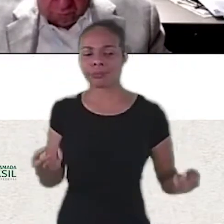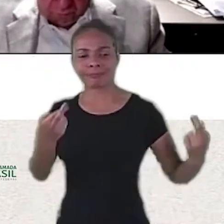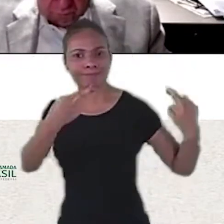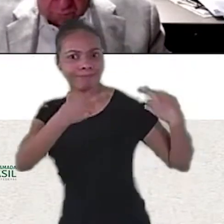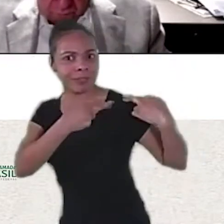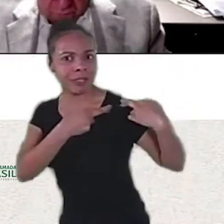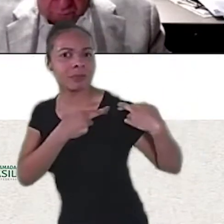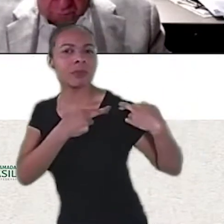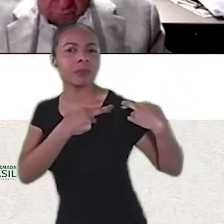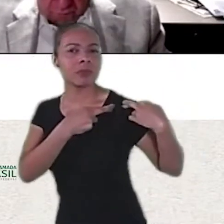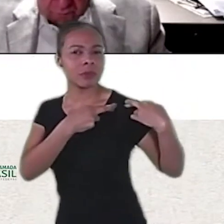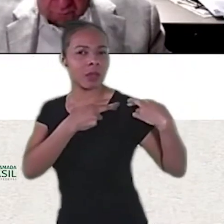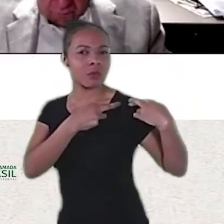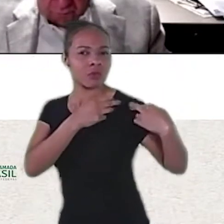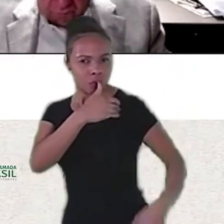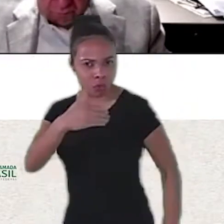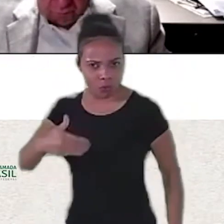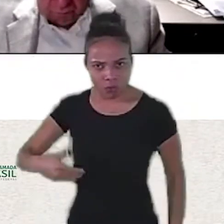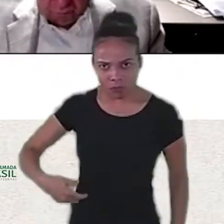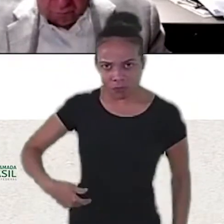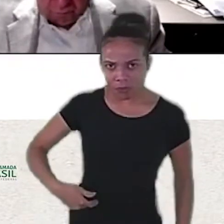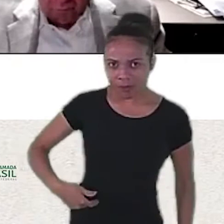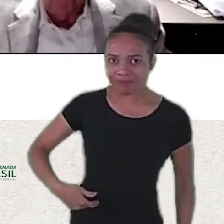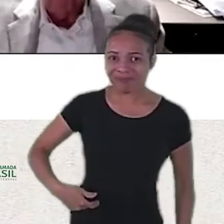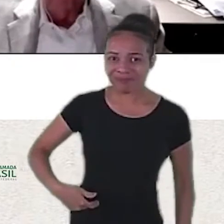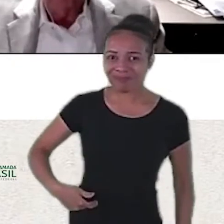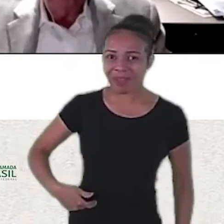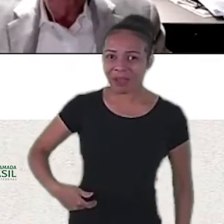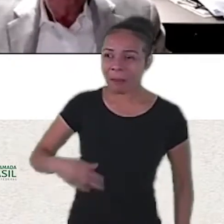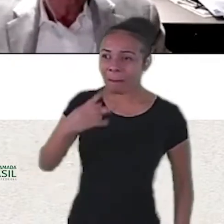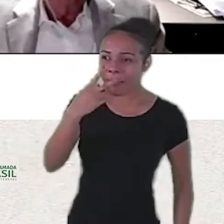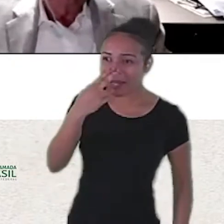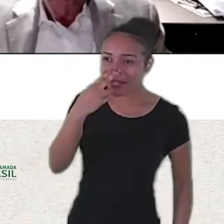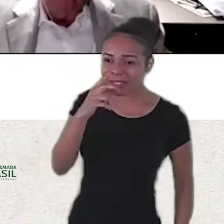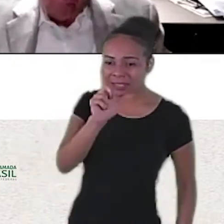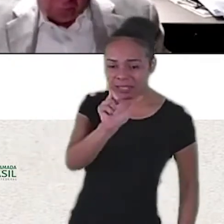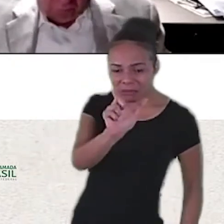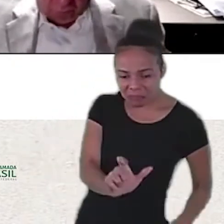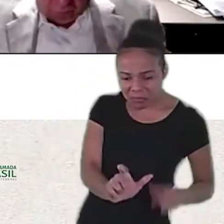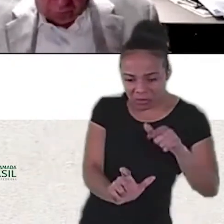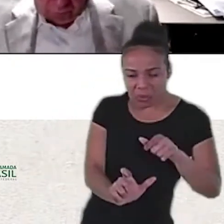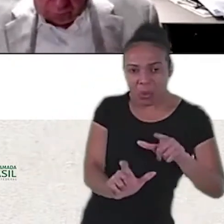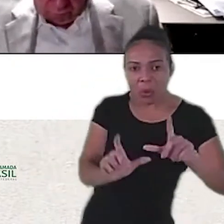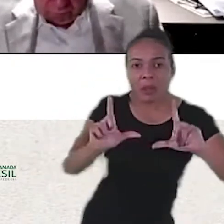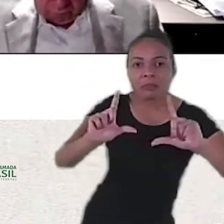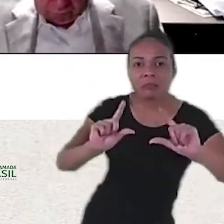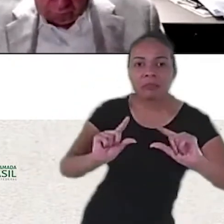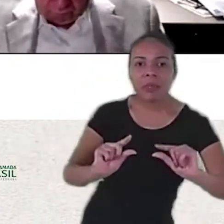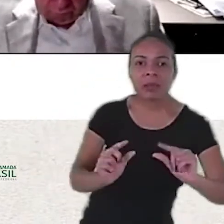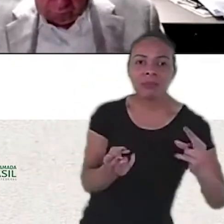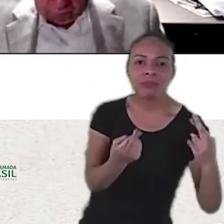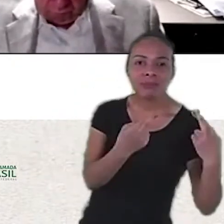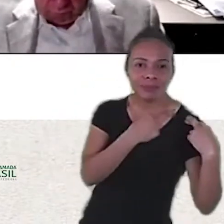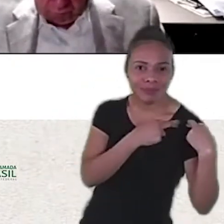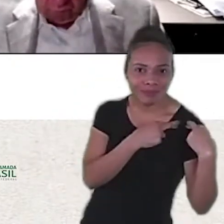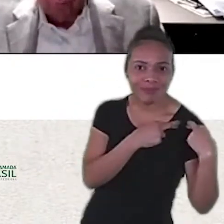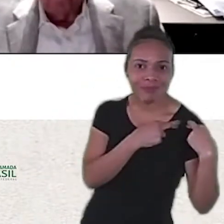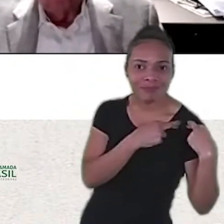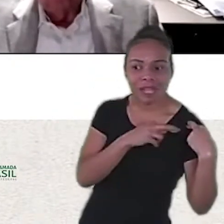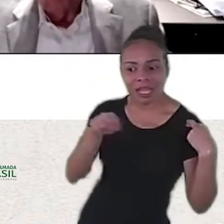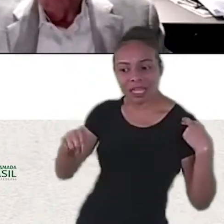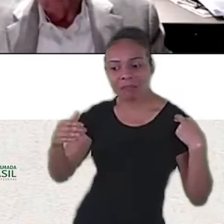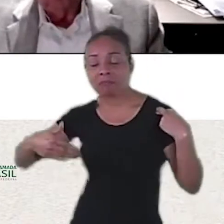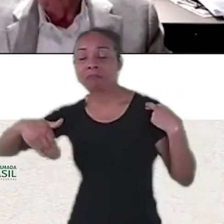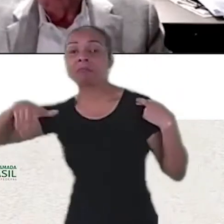a possibilidade dessa responsabilização que você acabou de citar. Exatamente. Então, é um pequeno exemplo